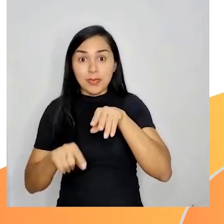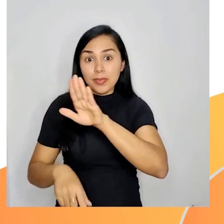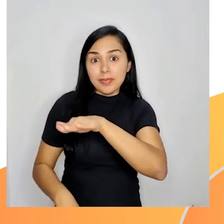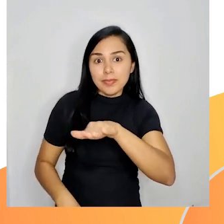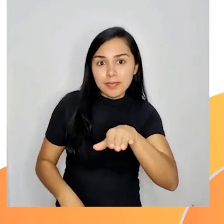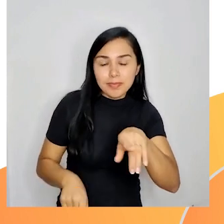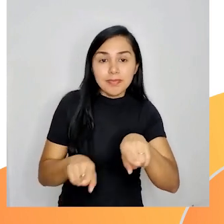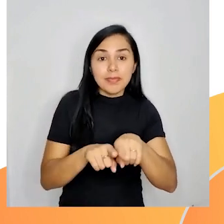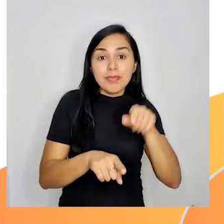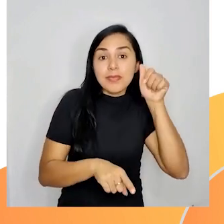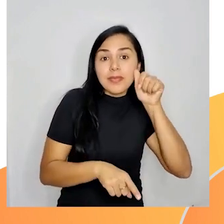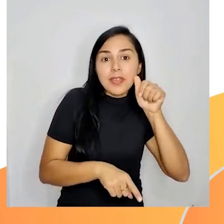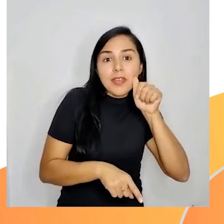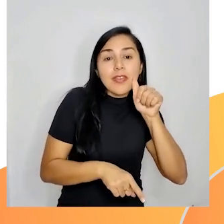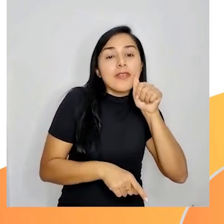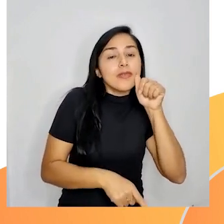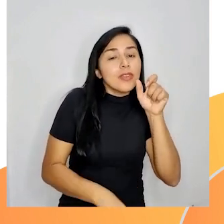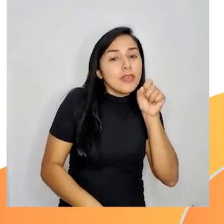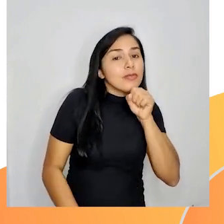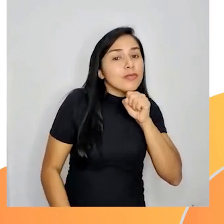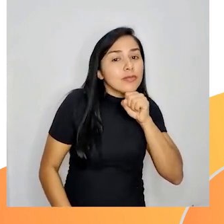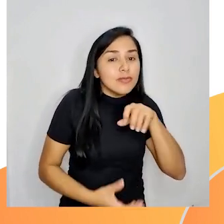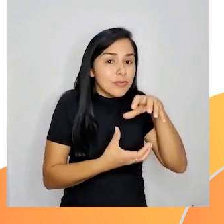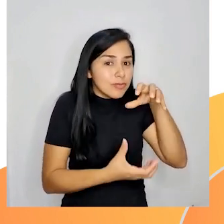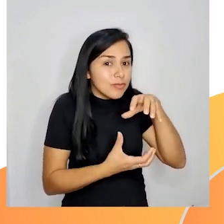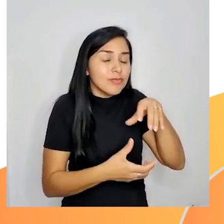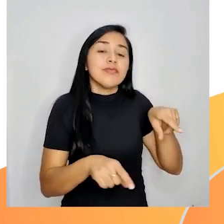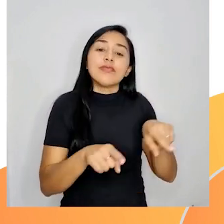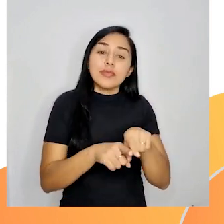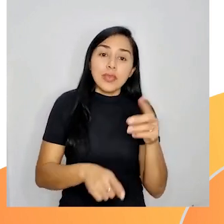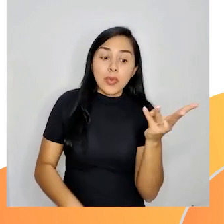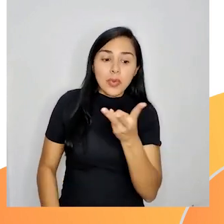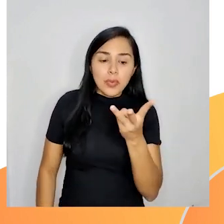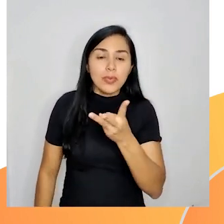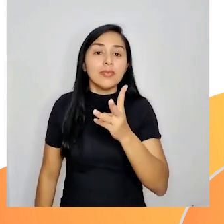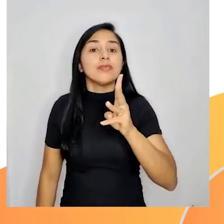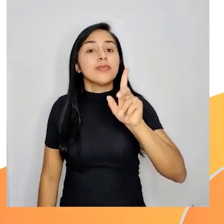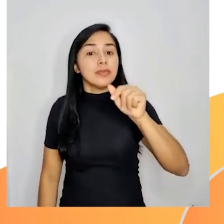está também numa situação total de